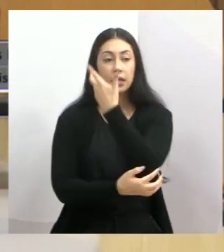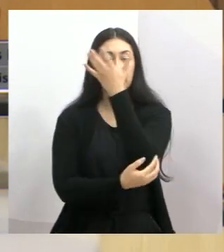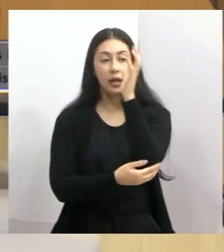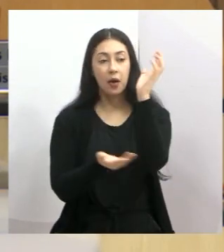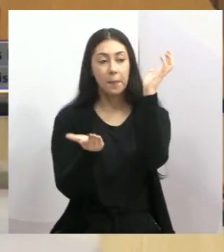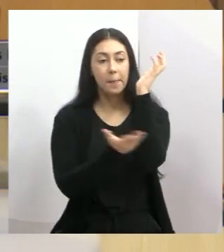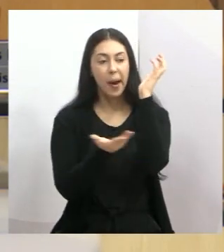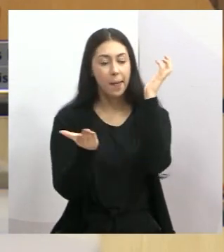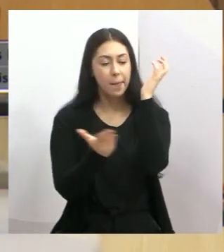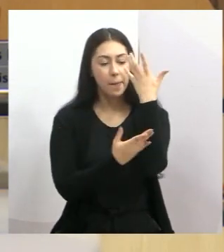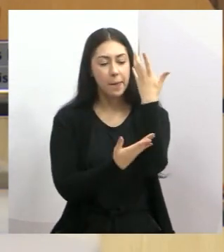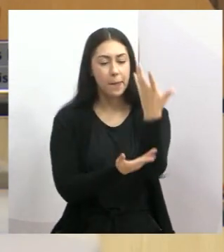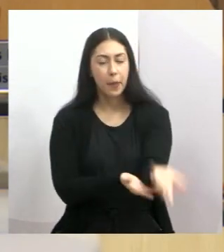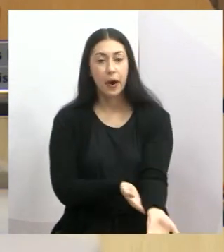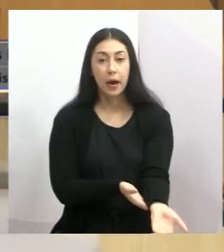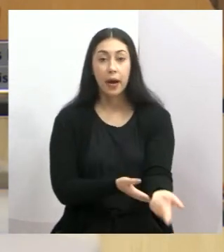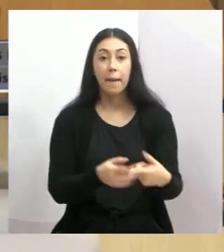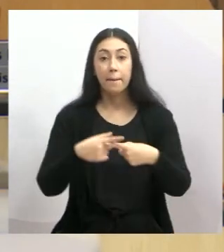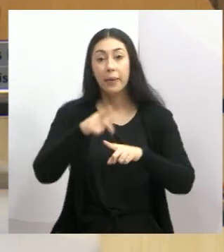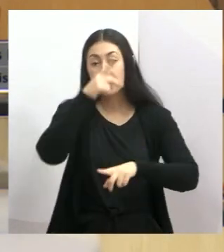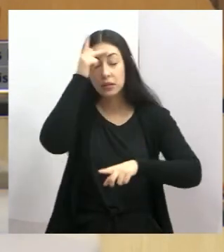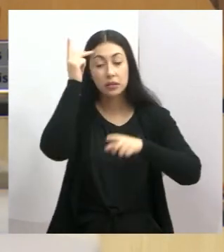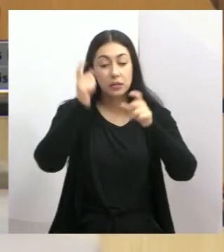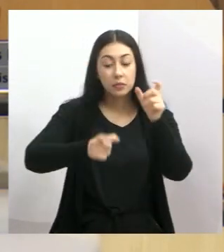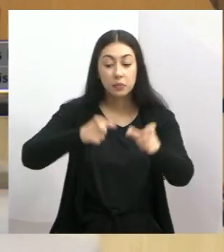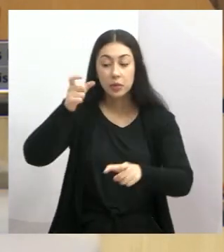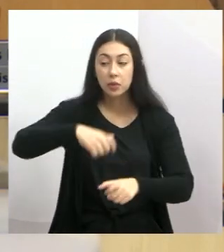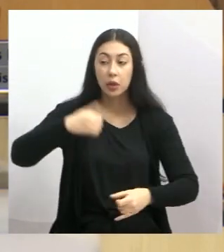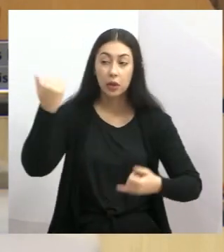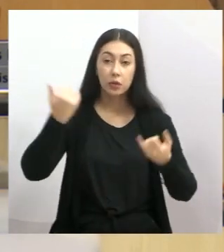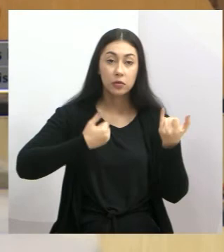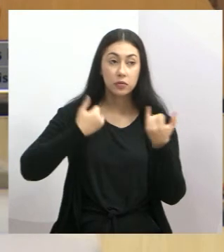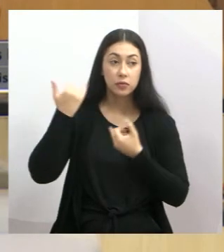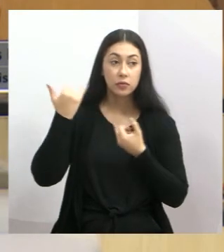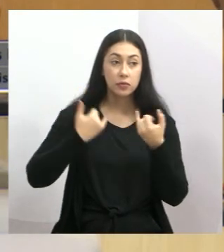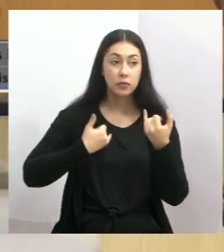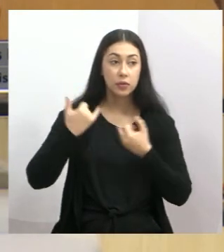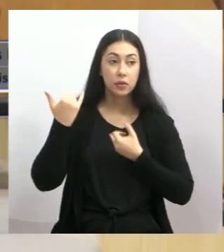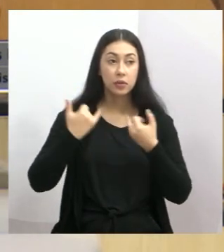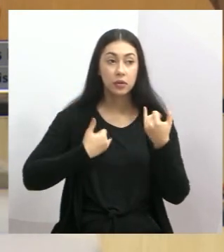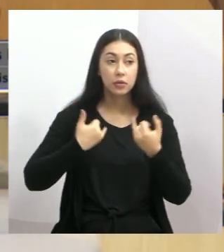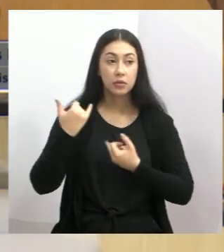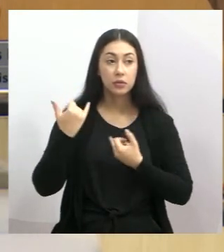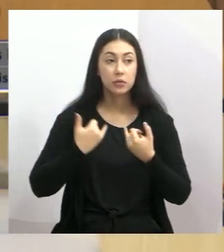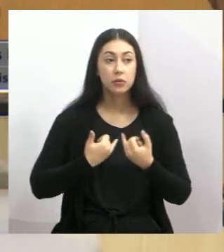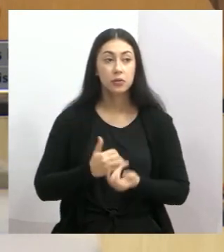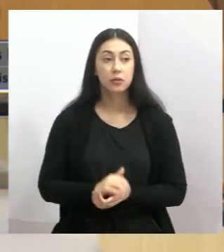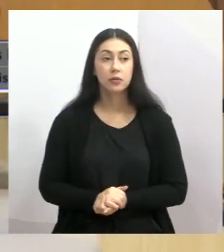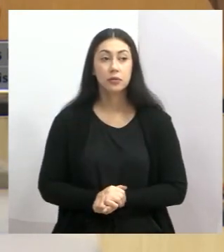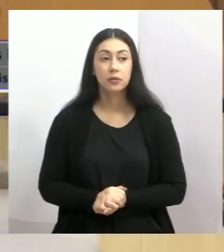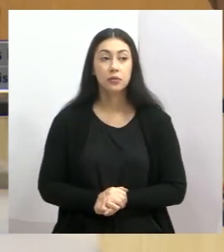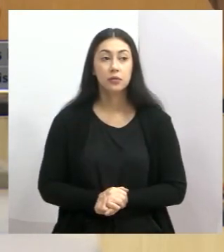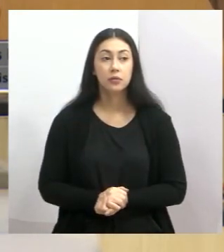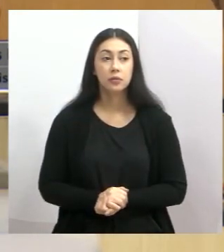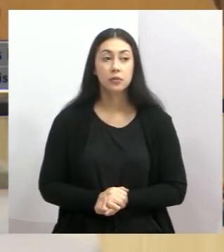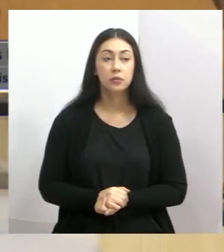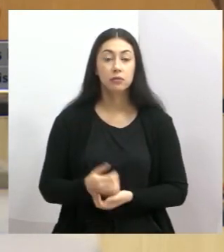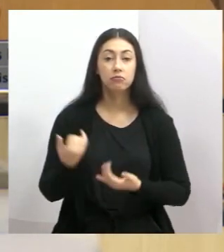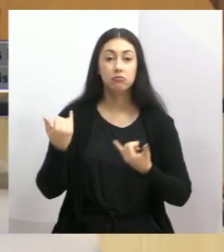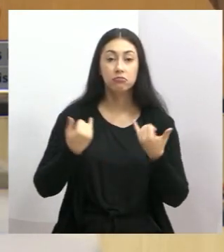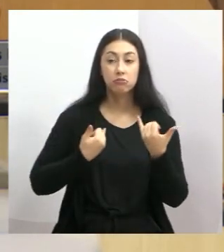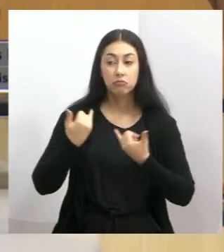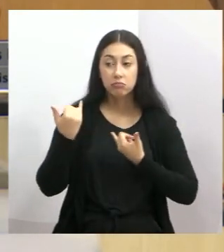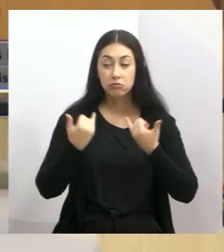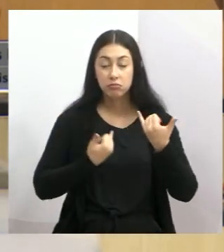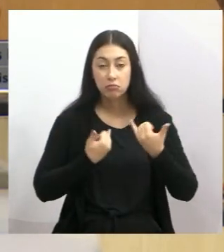por municípios que têm pedido no nosso gabinete ao tempo Primeiro se lidar com o município que tem